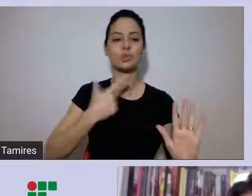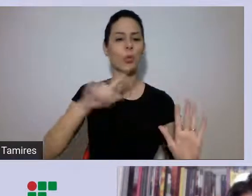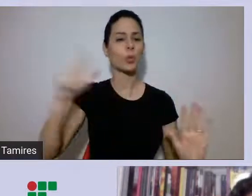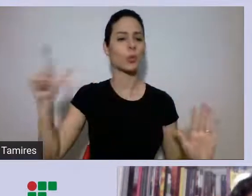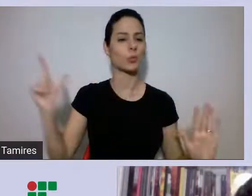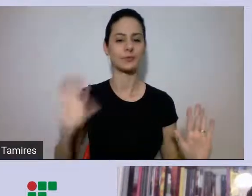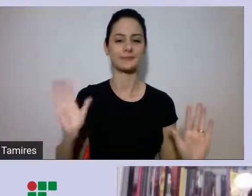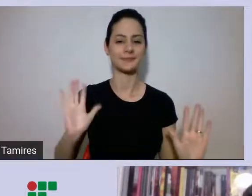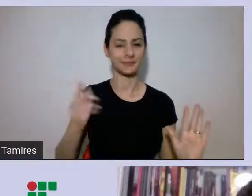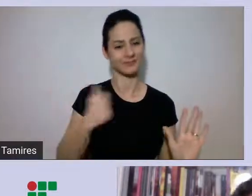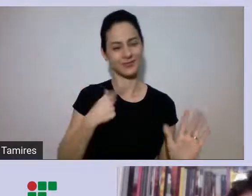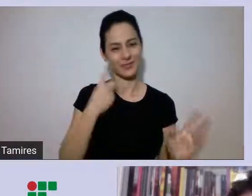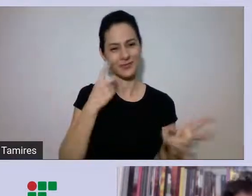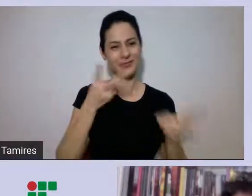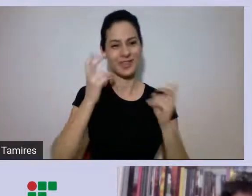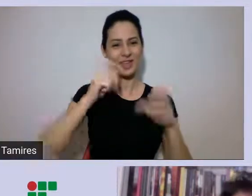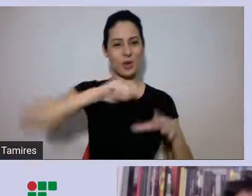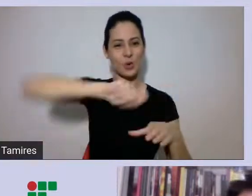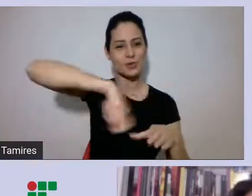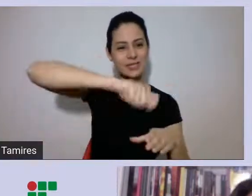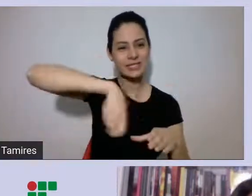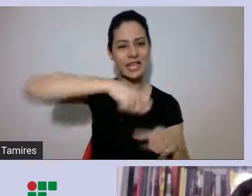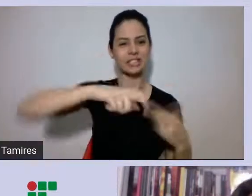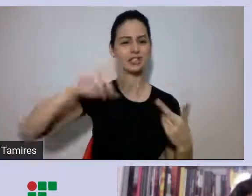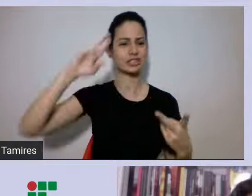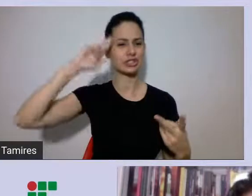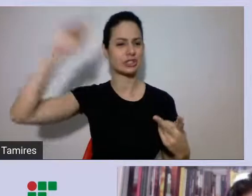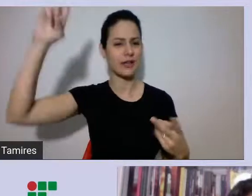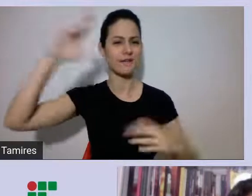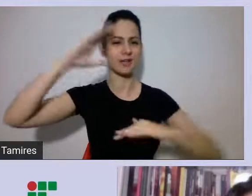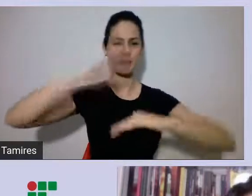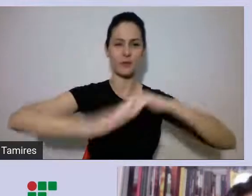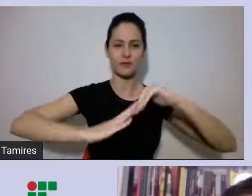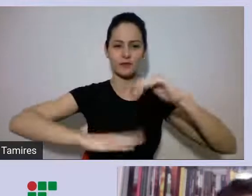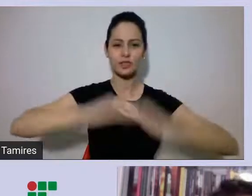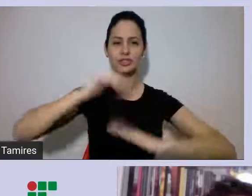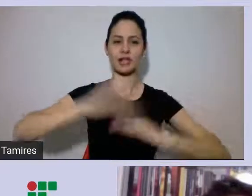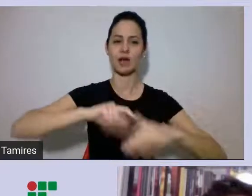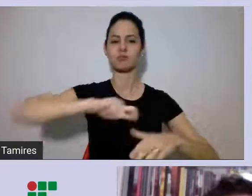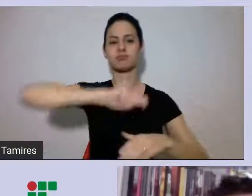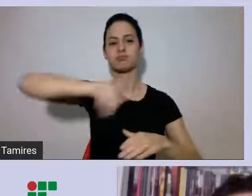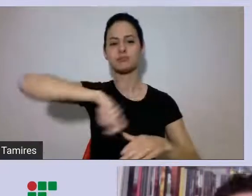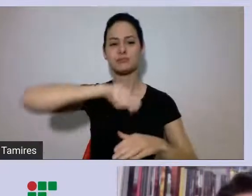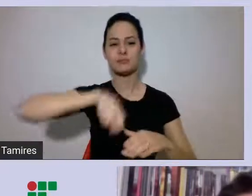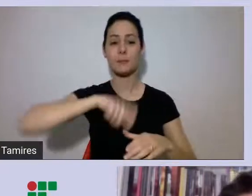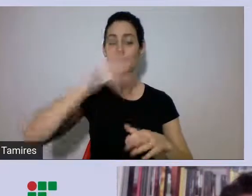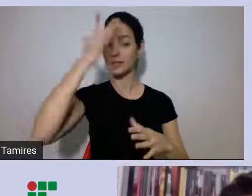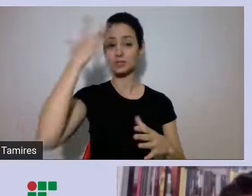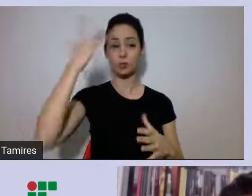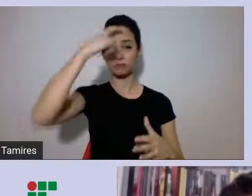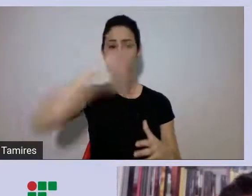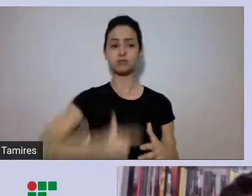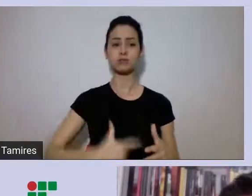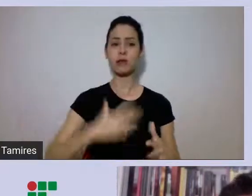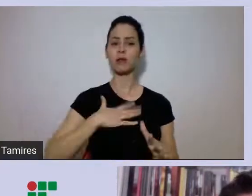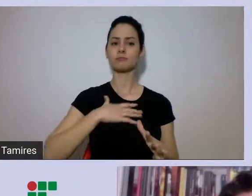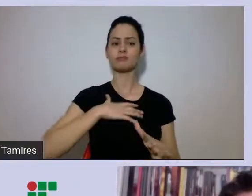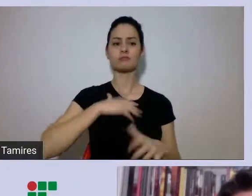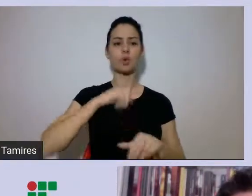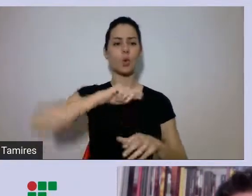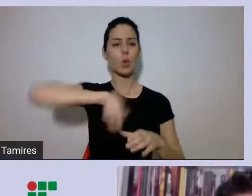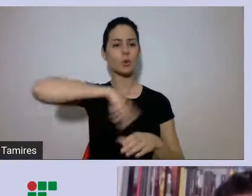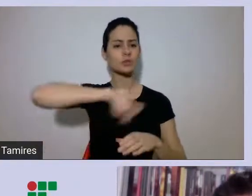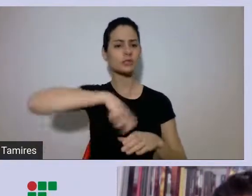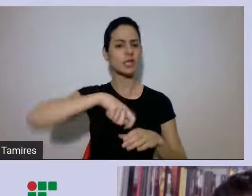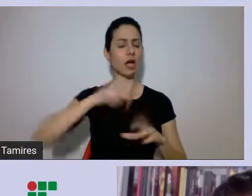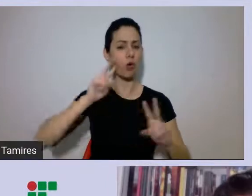a gente tem visto aí cozinheiros, chefes, profissionais de cozinha, e até pessoas cozinhando de uma outra maneira, né? Olhando